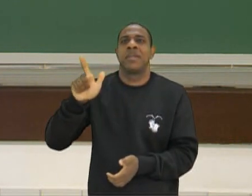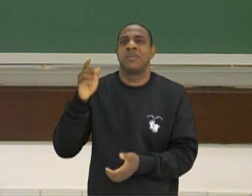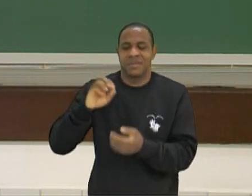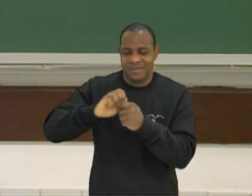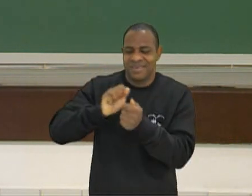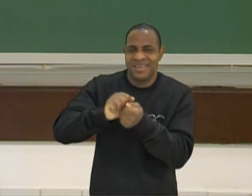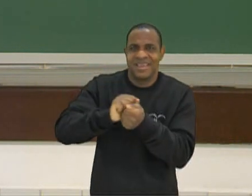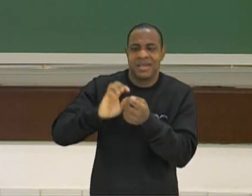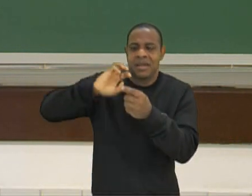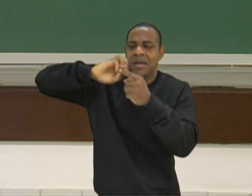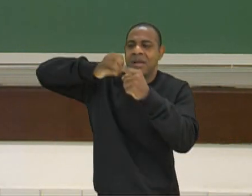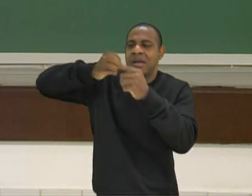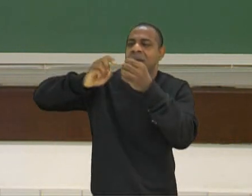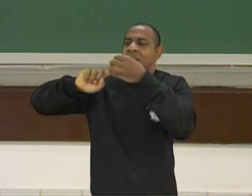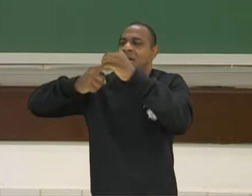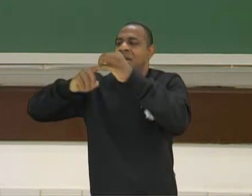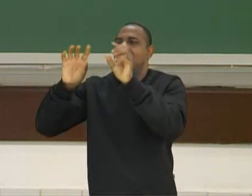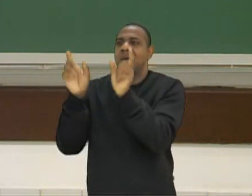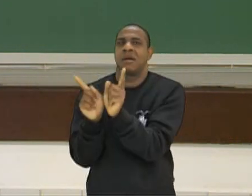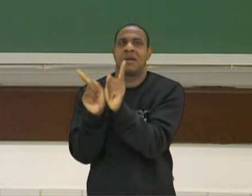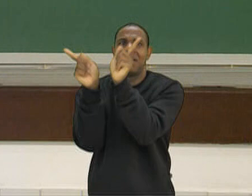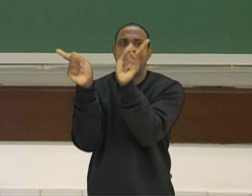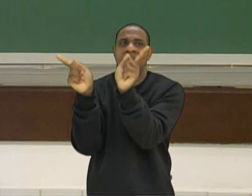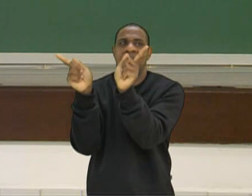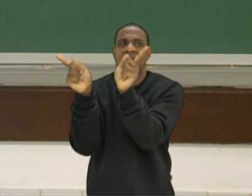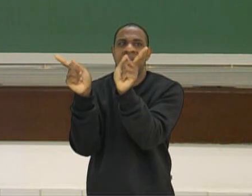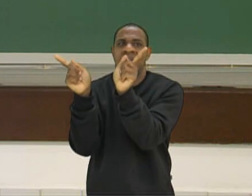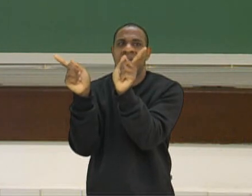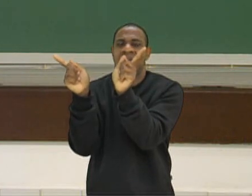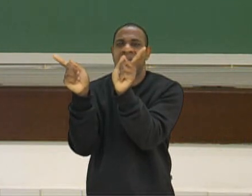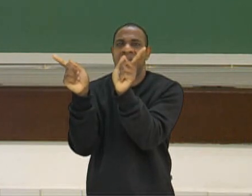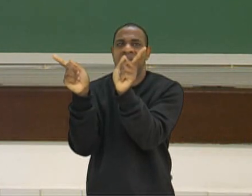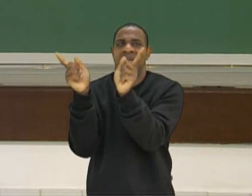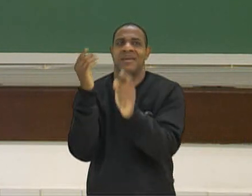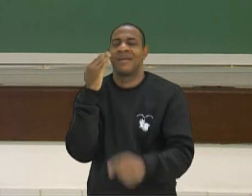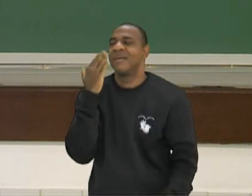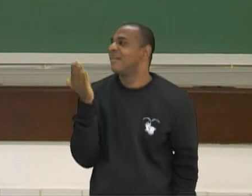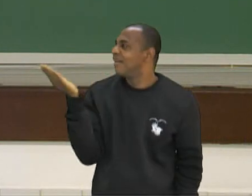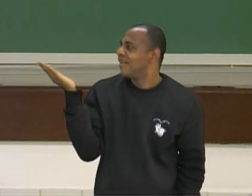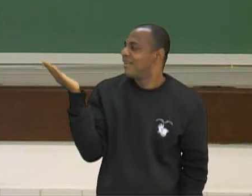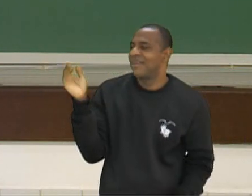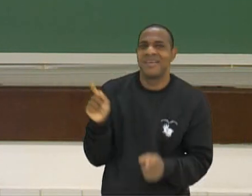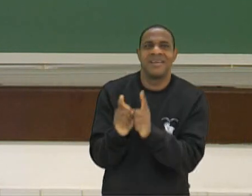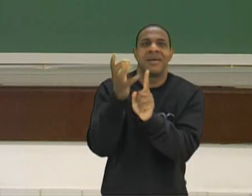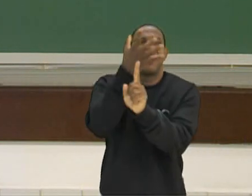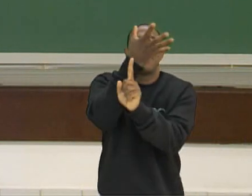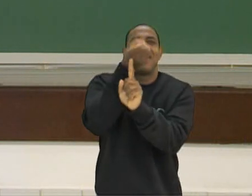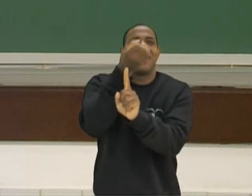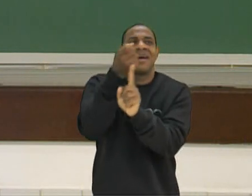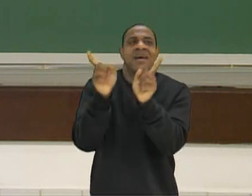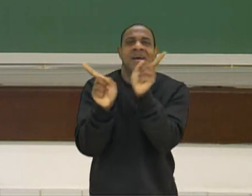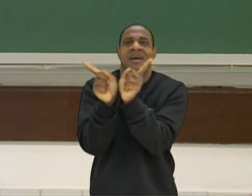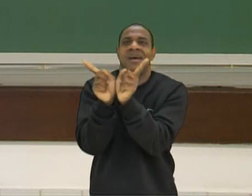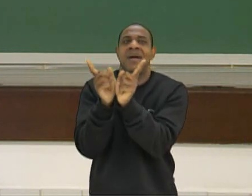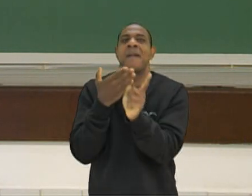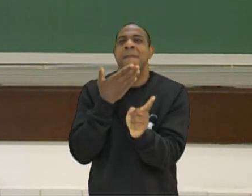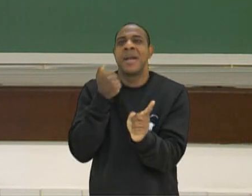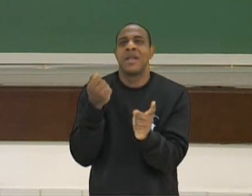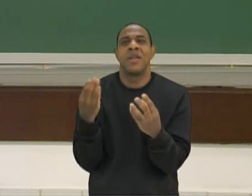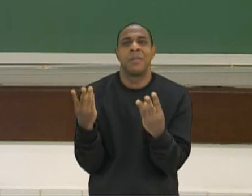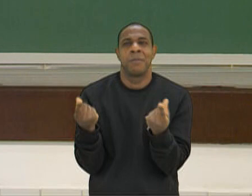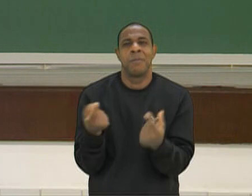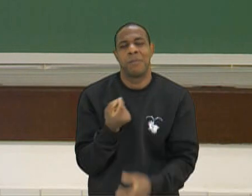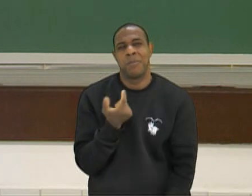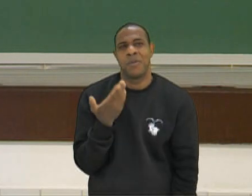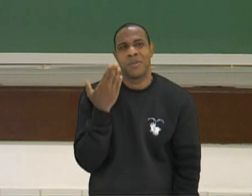contexto, aquilo aumenta a área que você vai ter ali de contato para a captação das ondas, então melhora a qualidade da